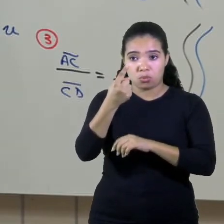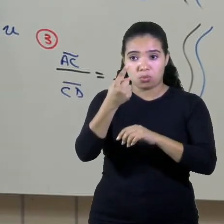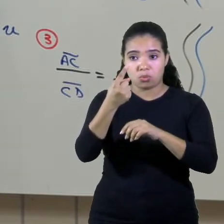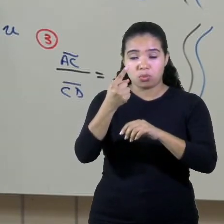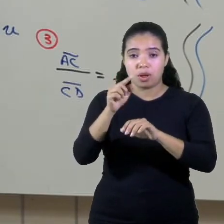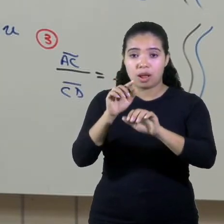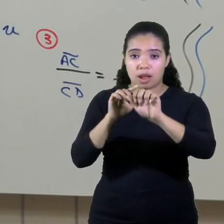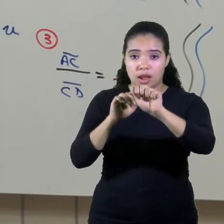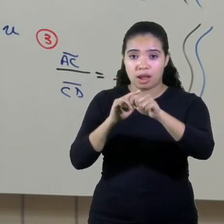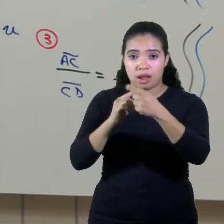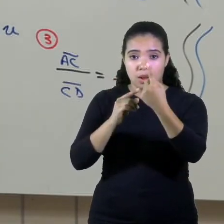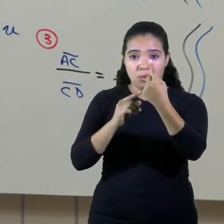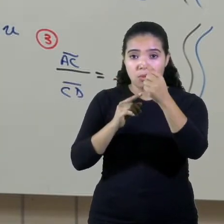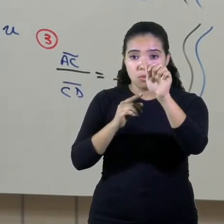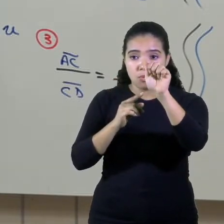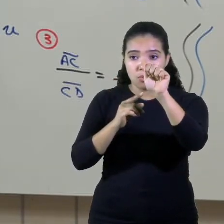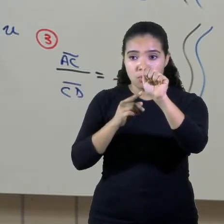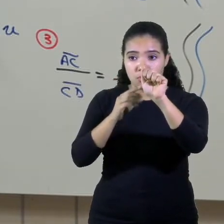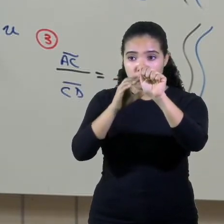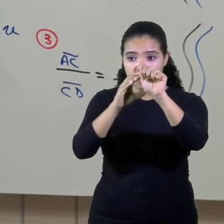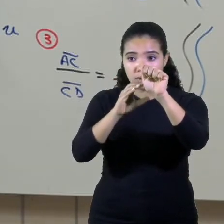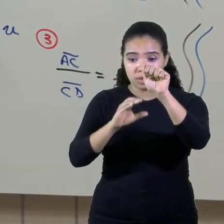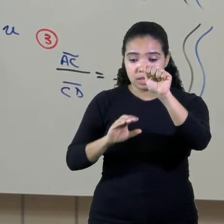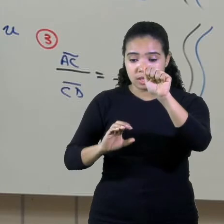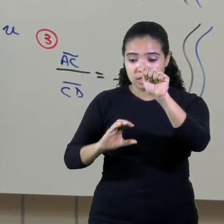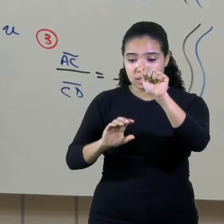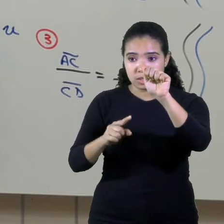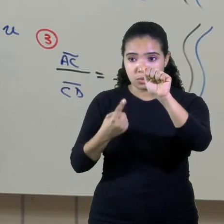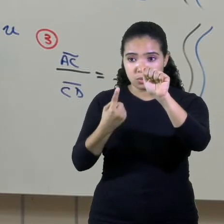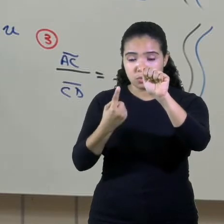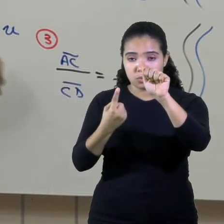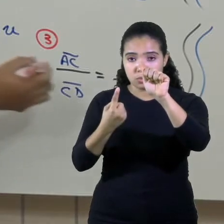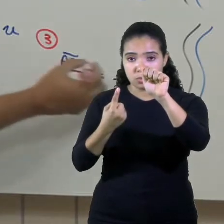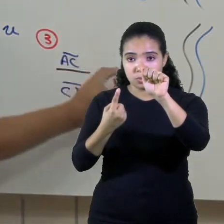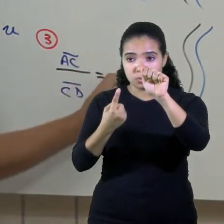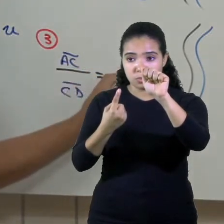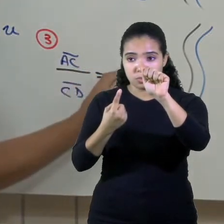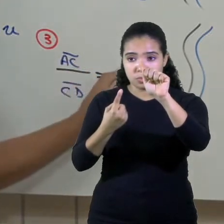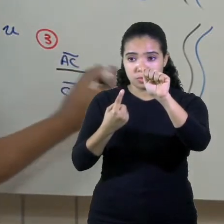ponto até esse, que é correspondente, por esse.